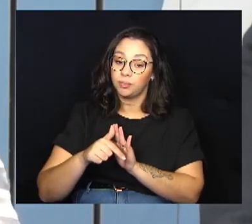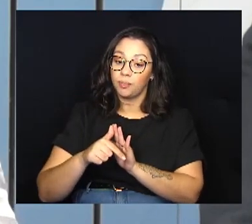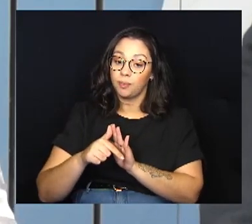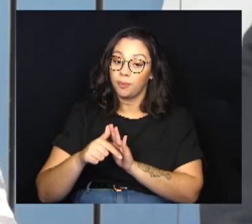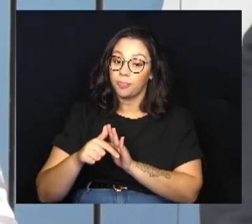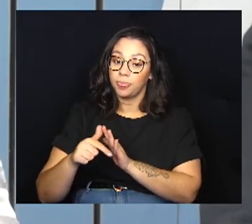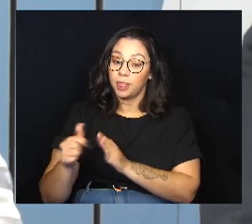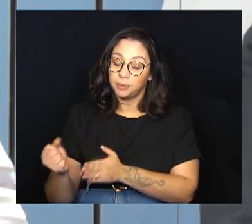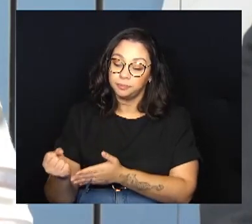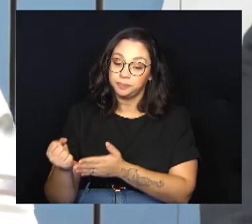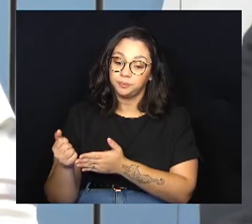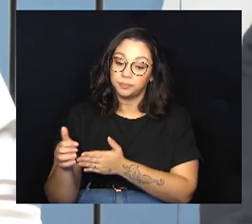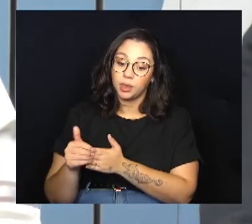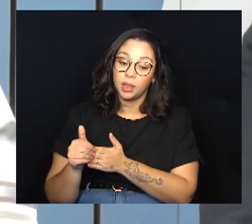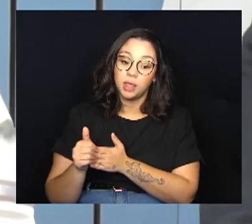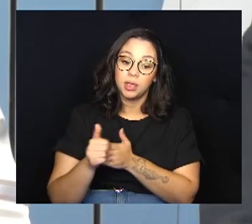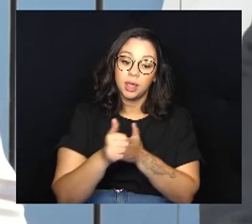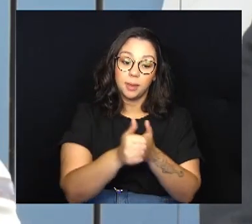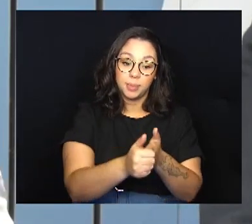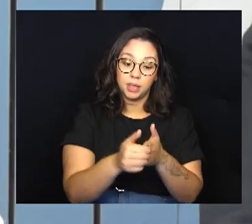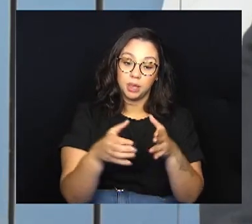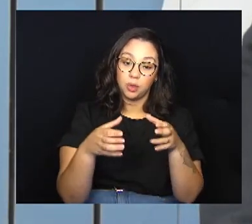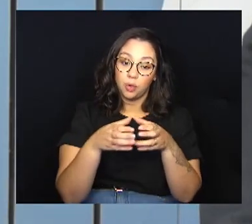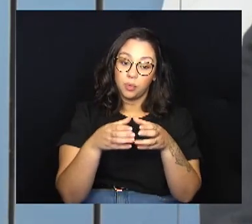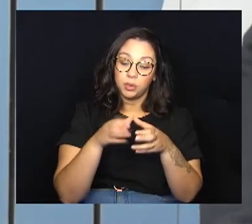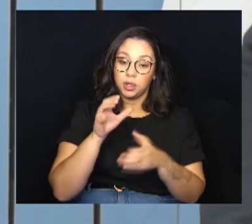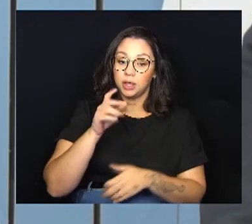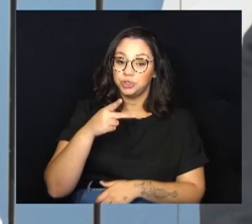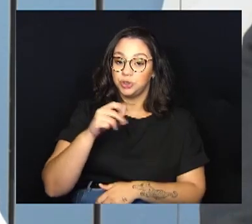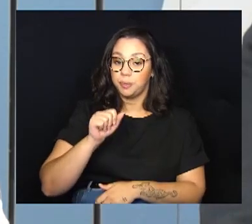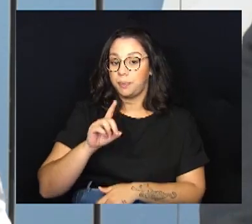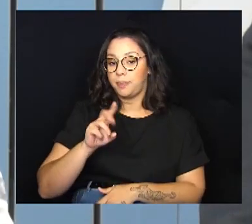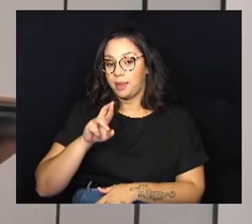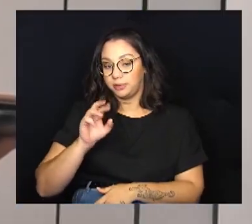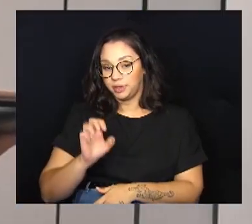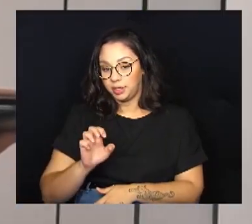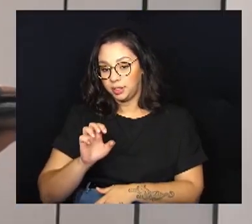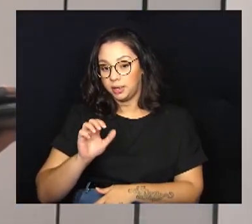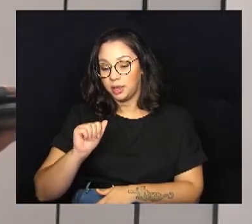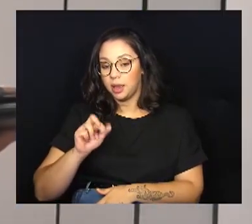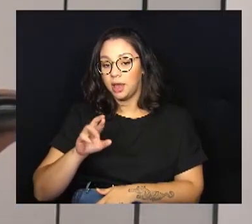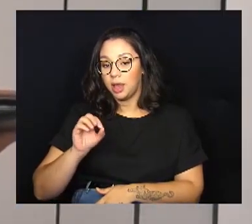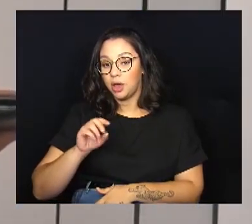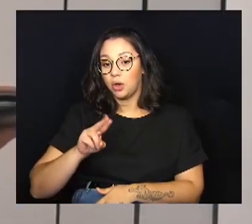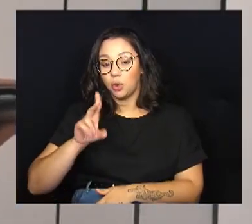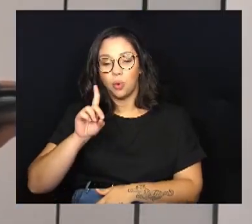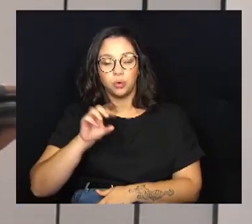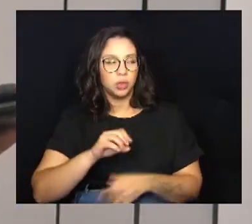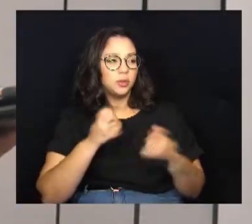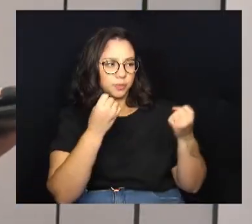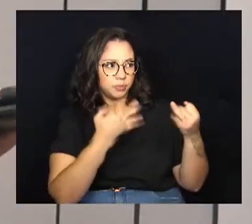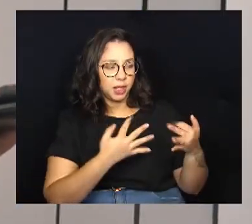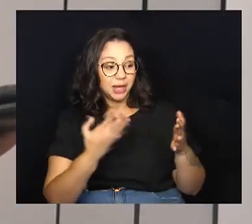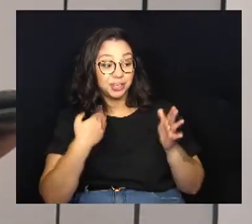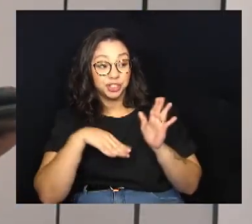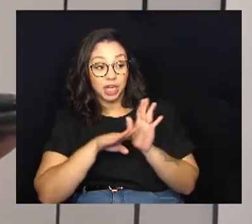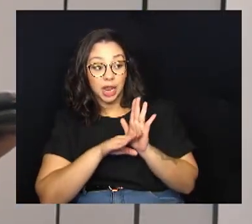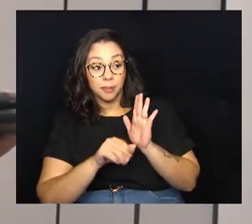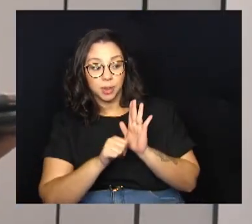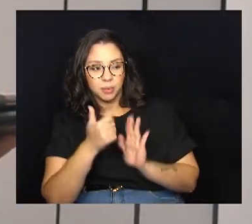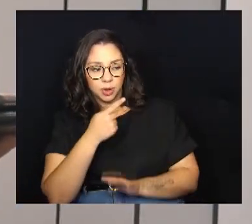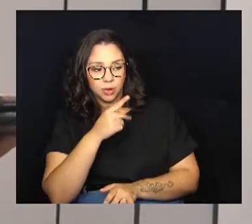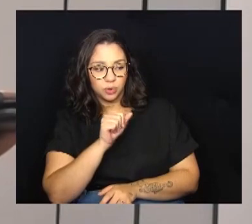ano. E aonde eles são internados de forma compulsória? No Hospital Ouro Verde. Ficam numa maca, recebendo, que